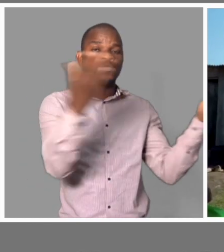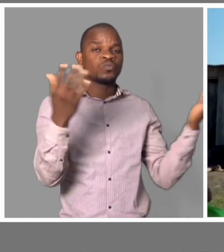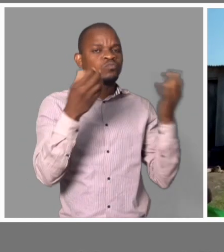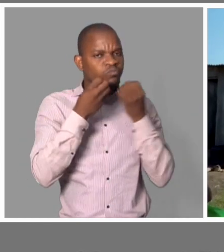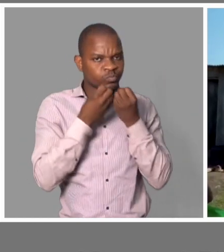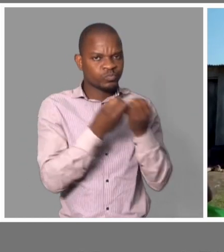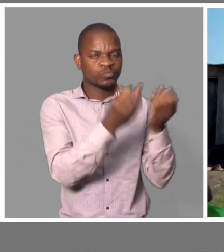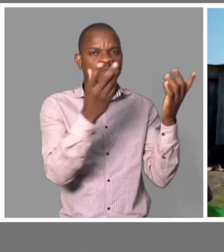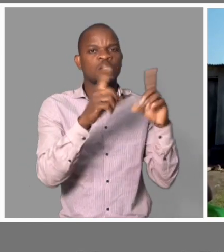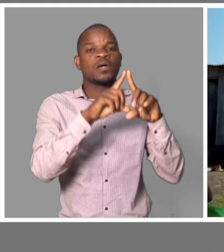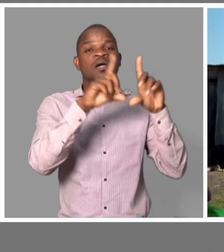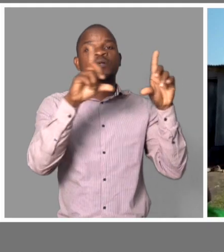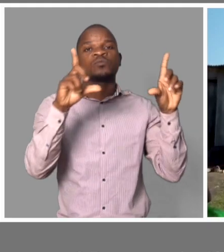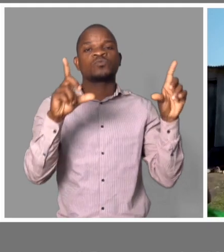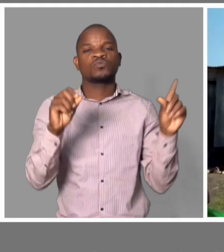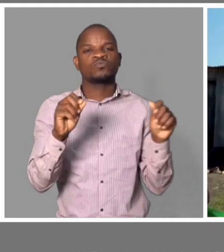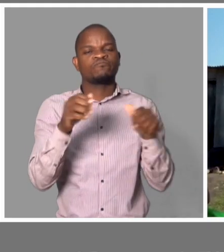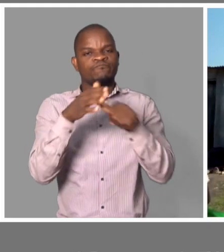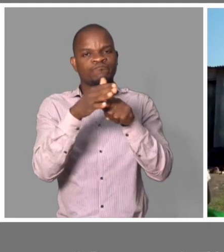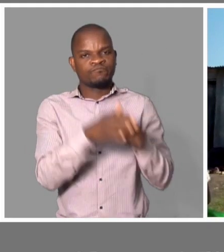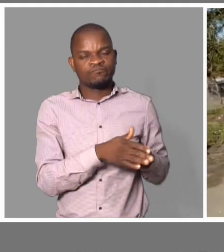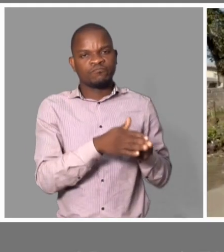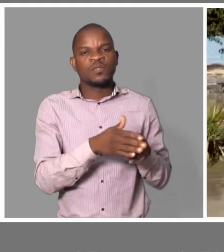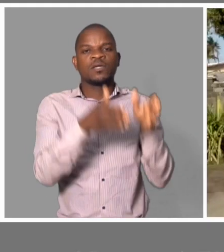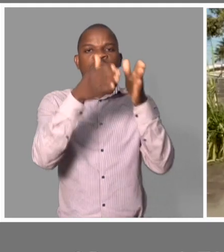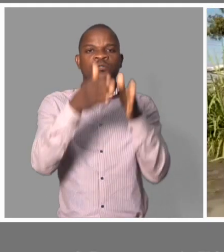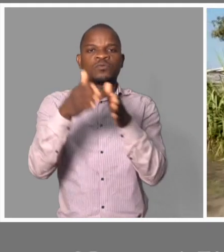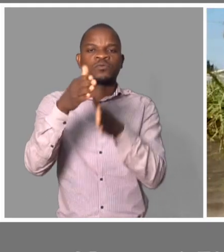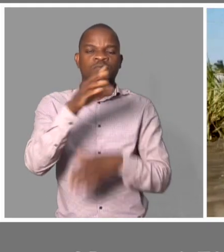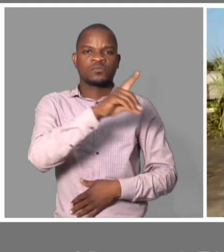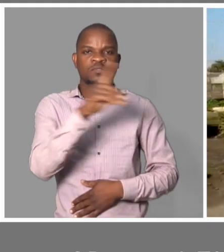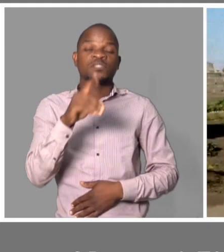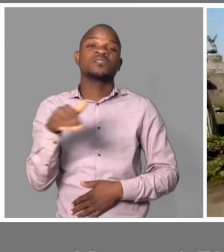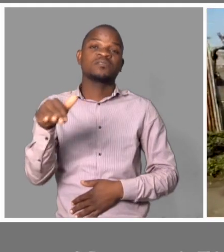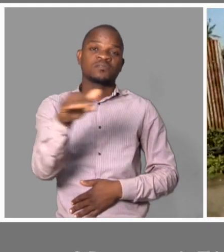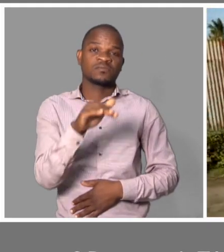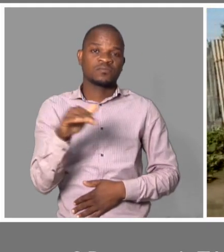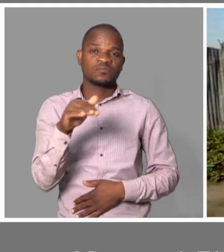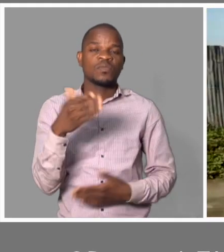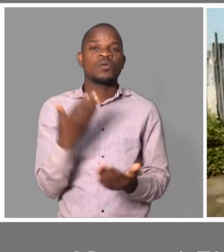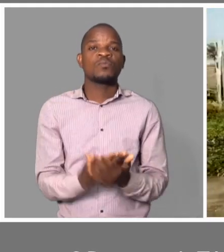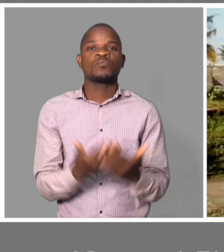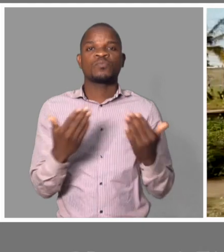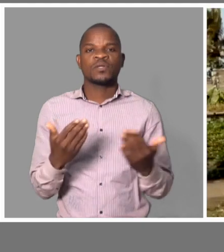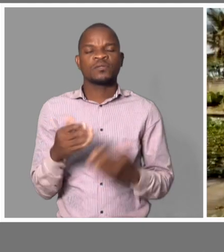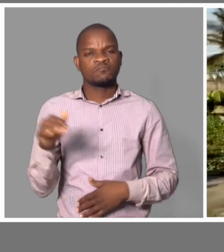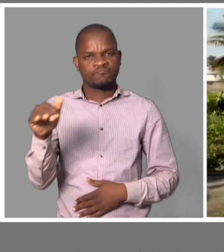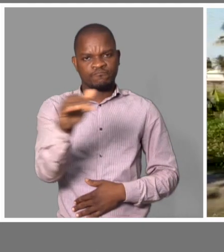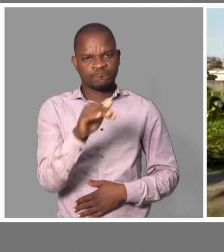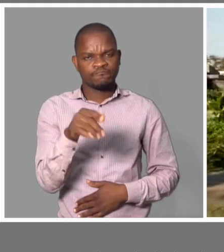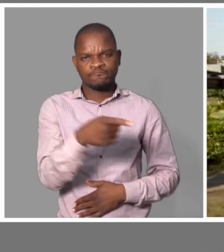ainda continua a ser a exclusão social da pessoa com deficiência na sociedade. Porque a nossa sociedade